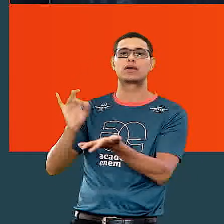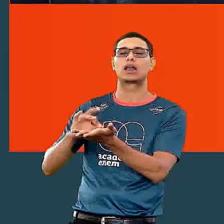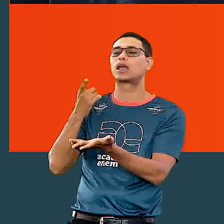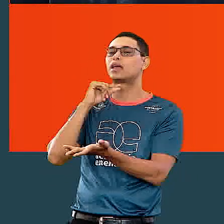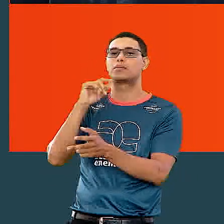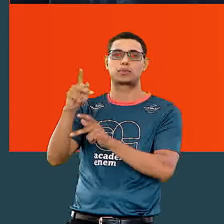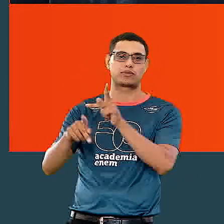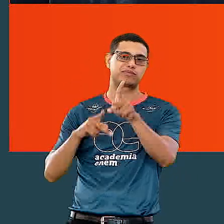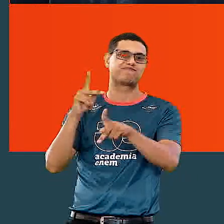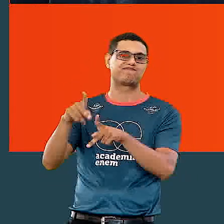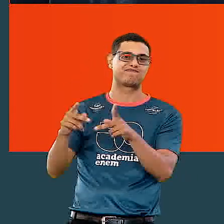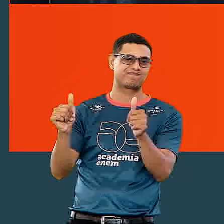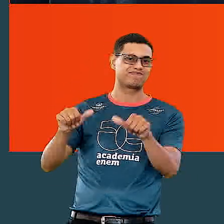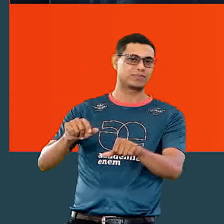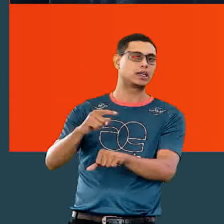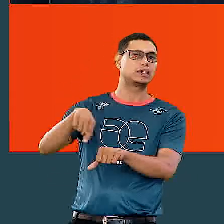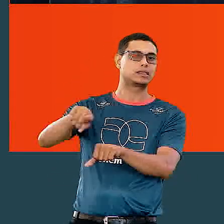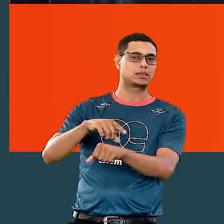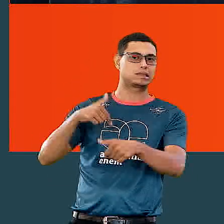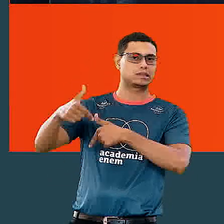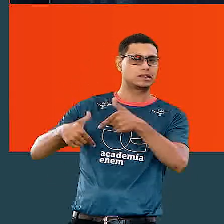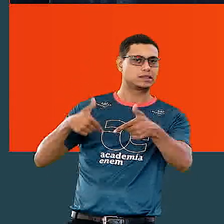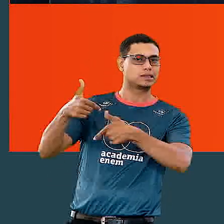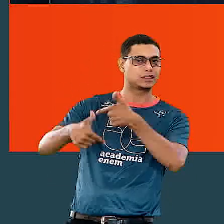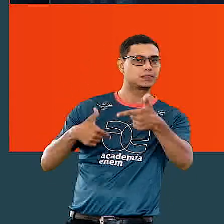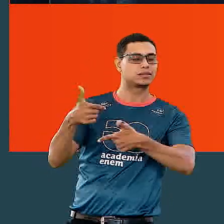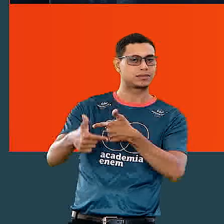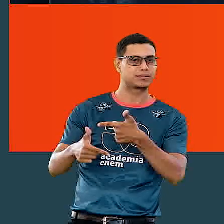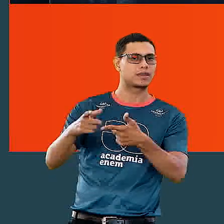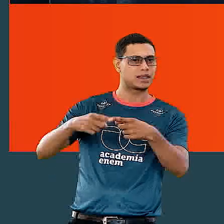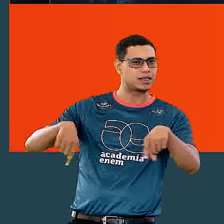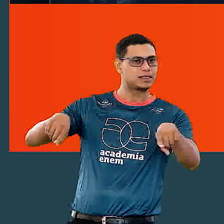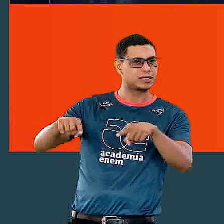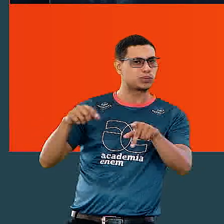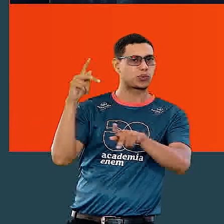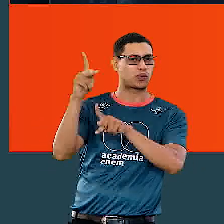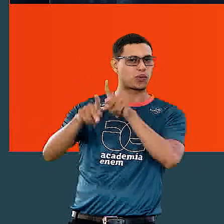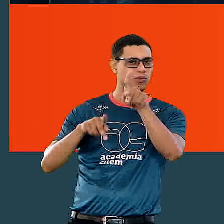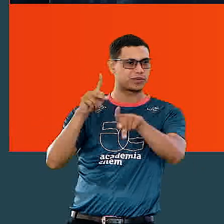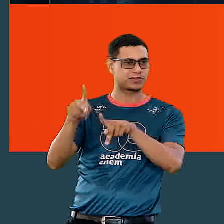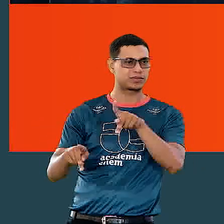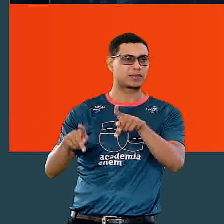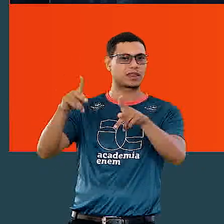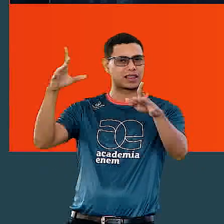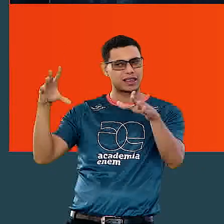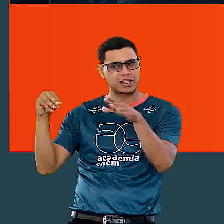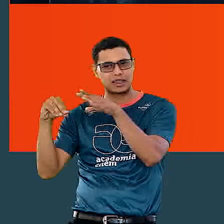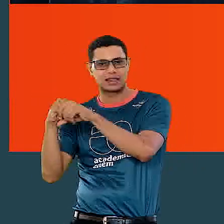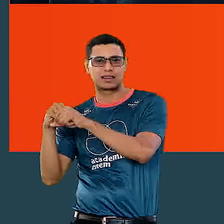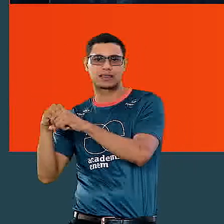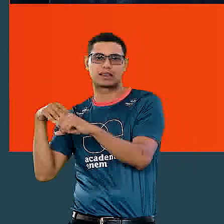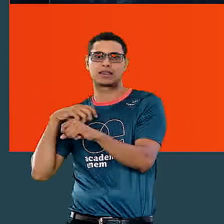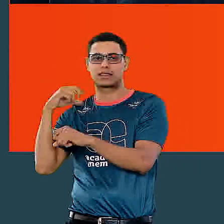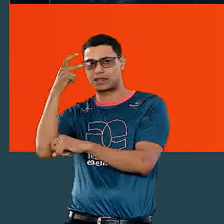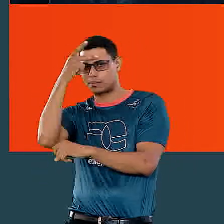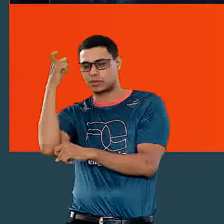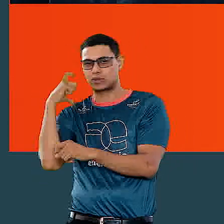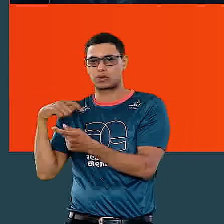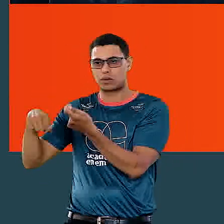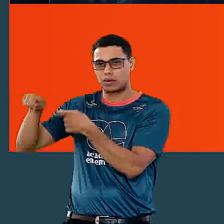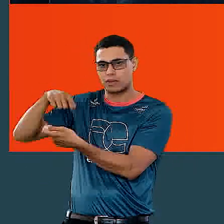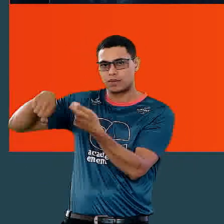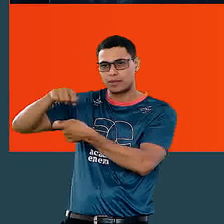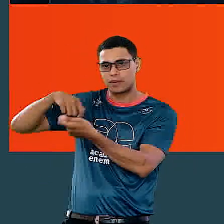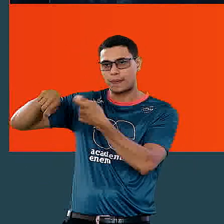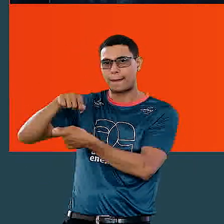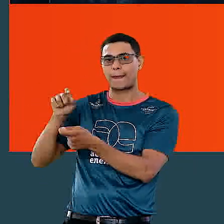povão. Aí o povão trabalha pra caramba. Esse povão, dentro dele tem uma galera que pratica comércio muito fortemente,